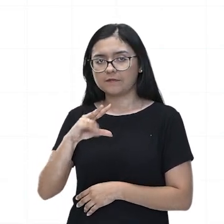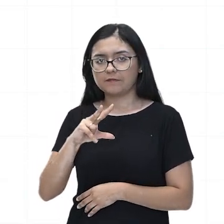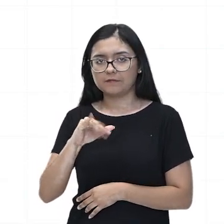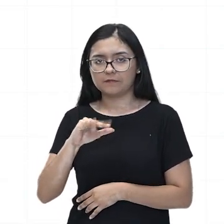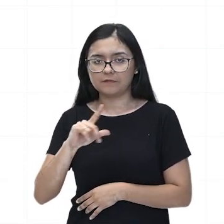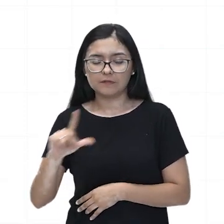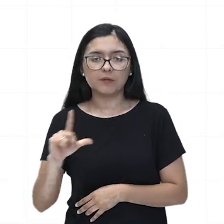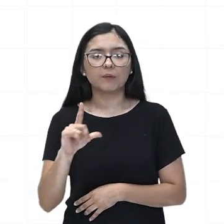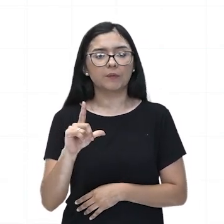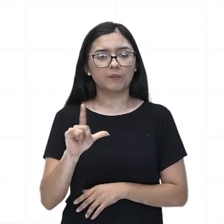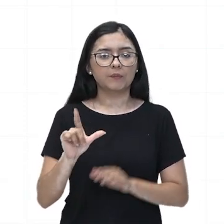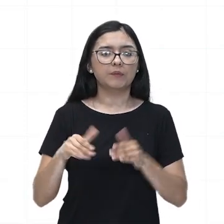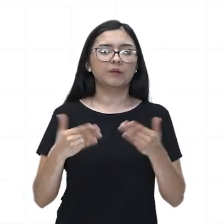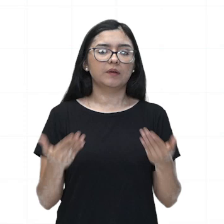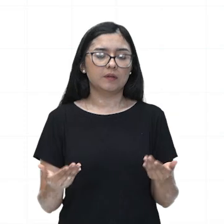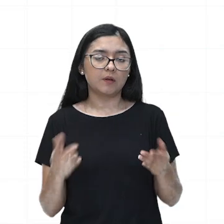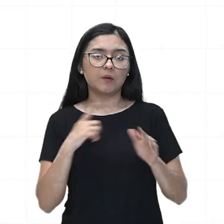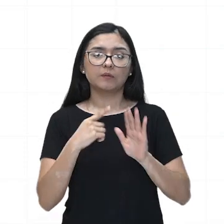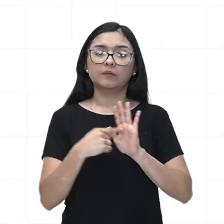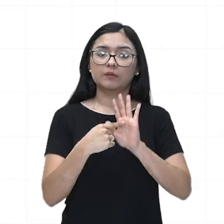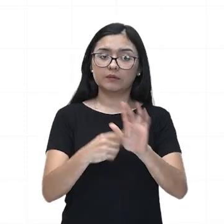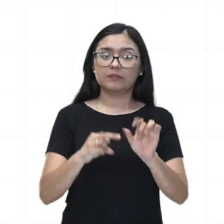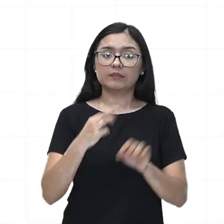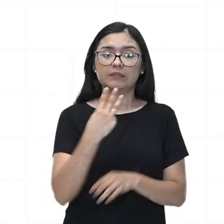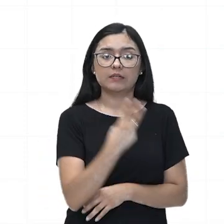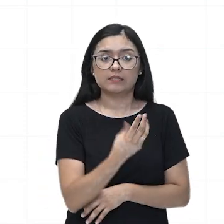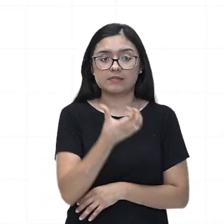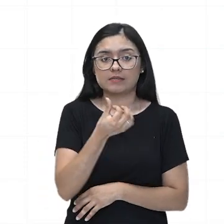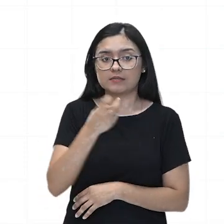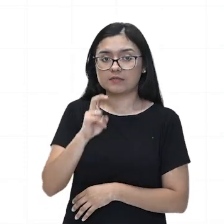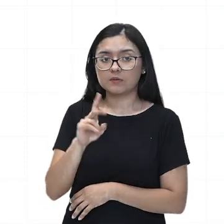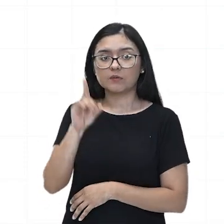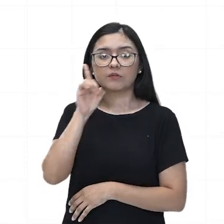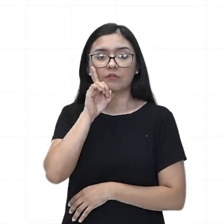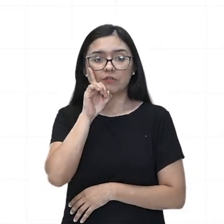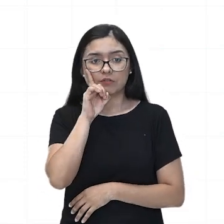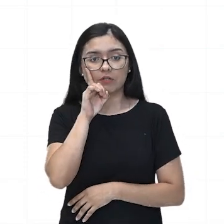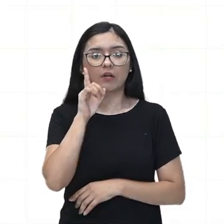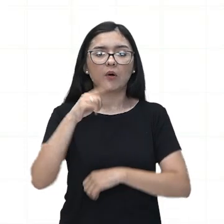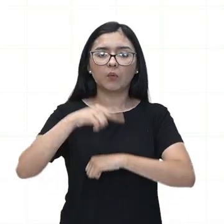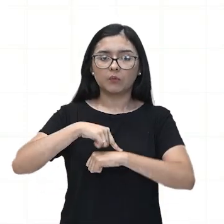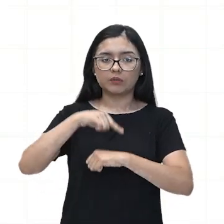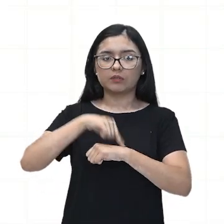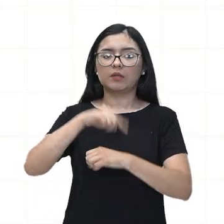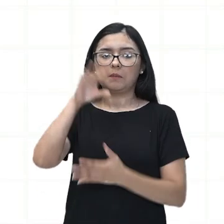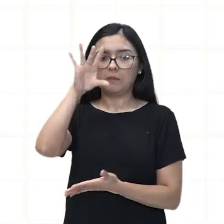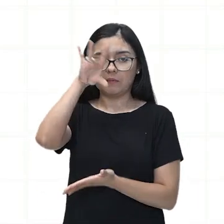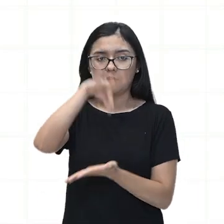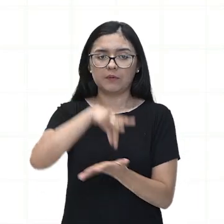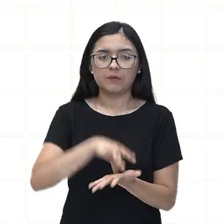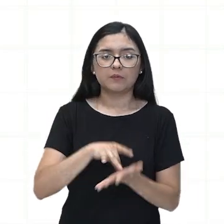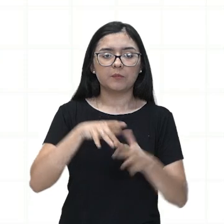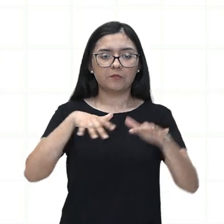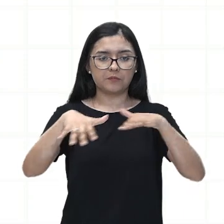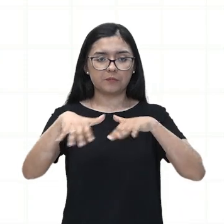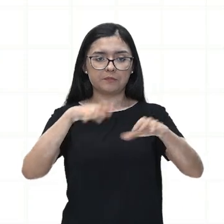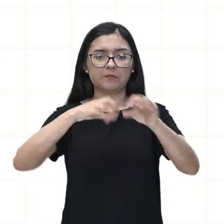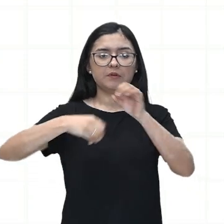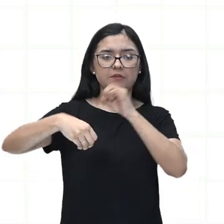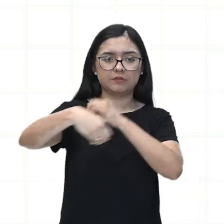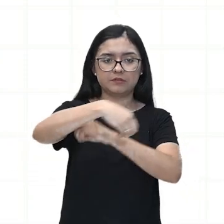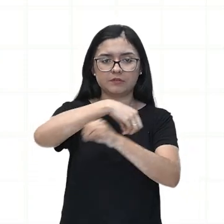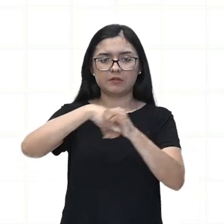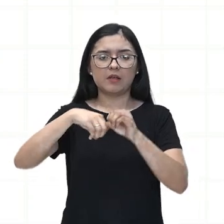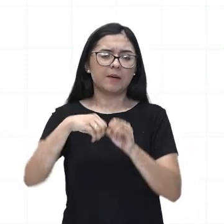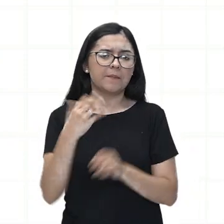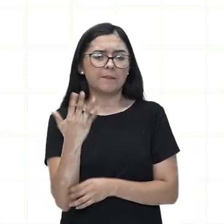por convenção apresenta 365 dias, visto que o tempo real do movimento de translação é